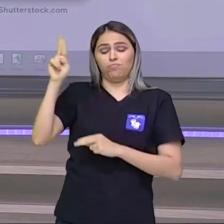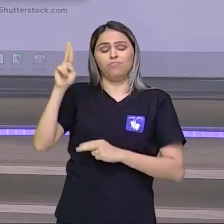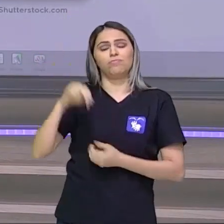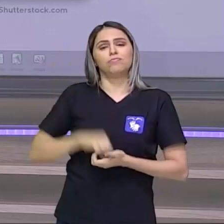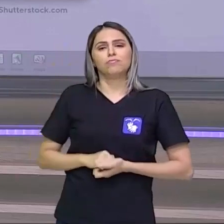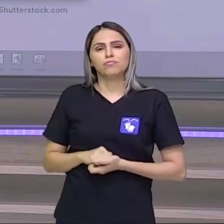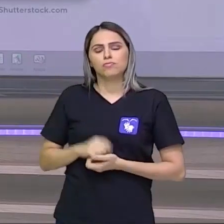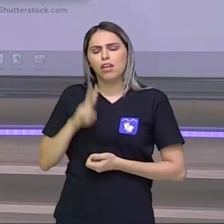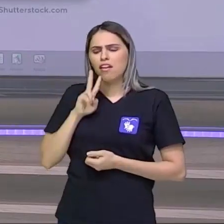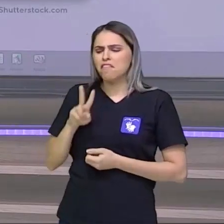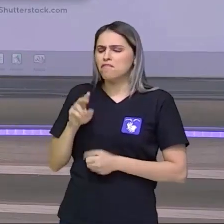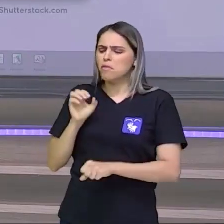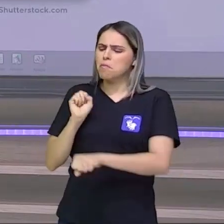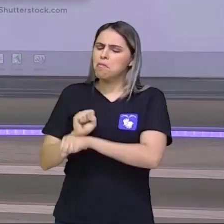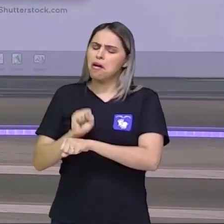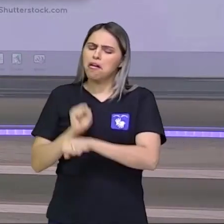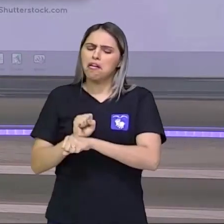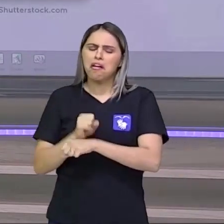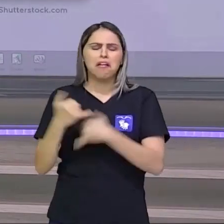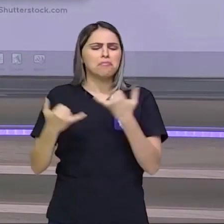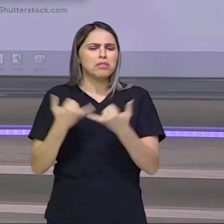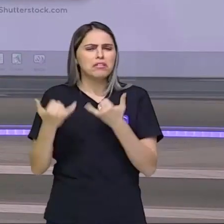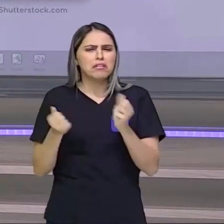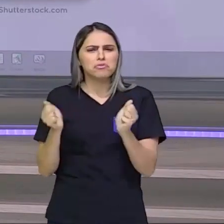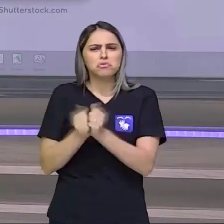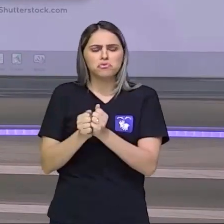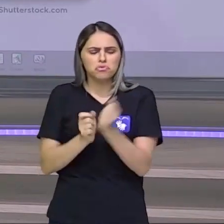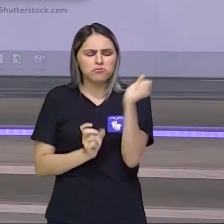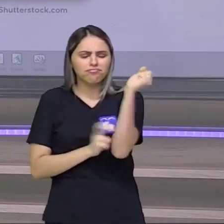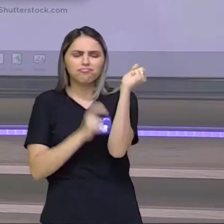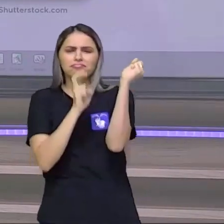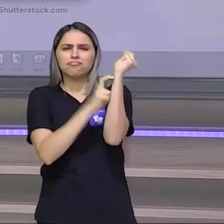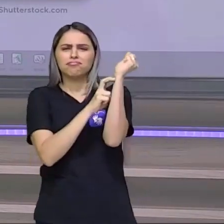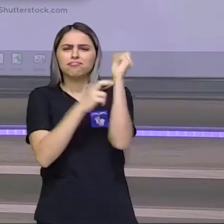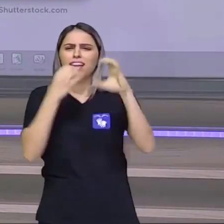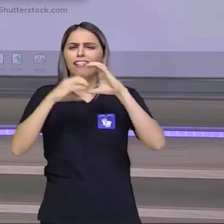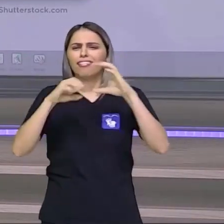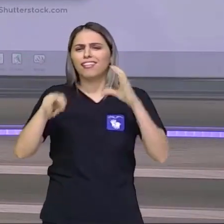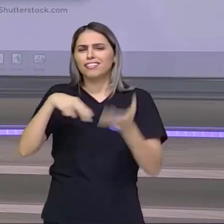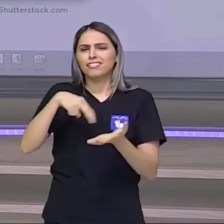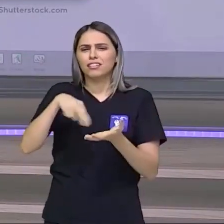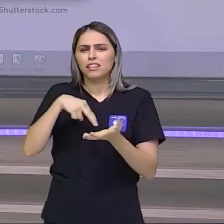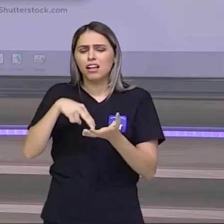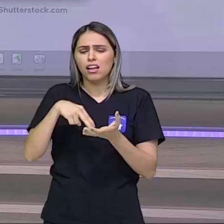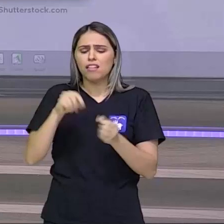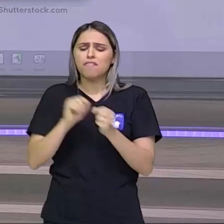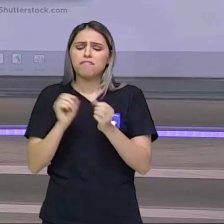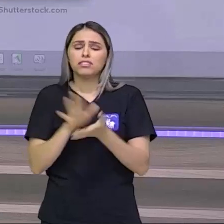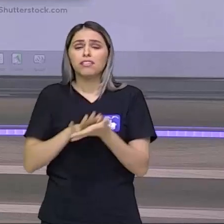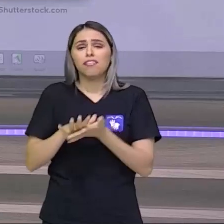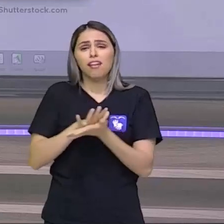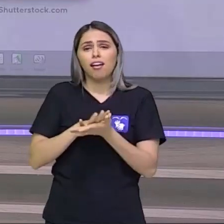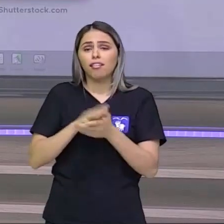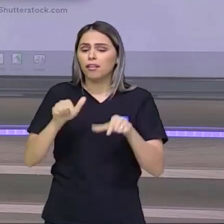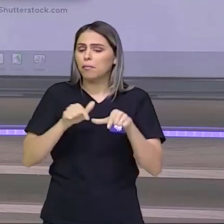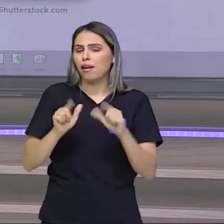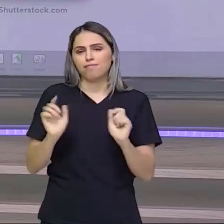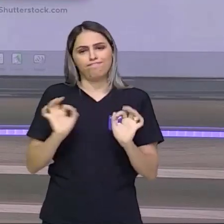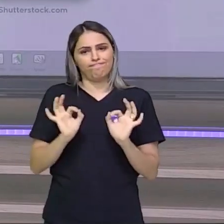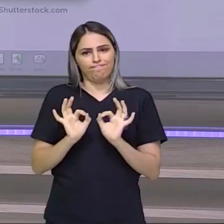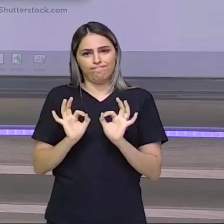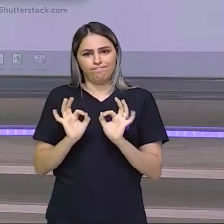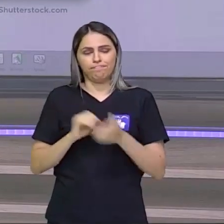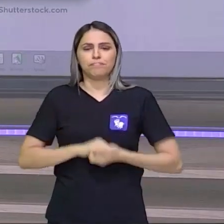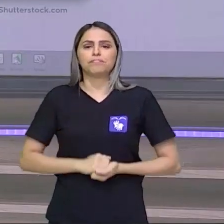dona formiga estava parada se divertindo junto com a cigarra, cantando e dançando, sem fazer nada, sem trabalhar.